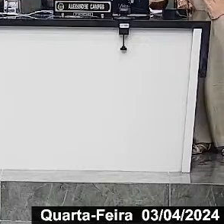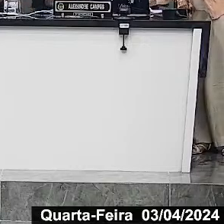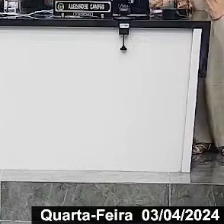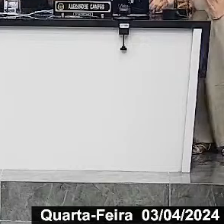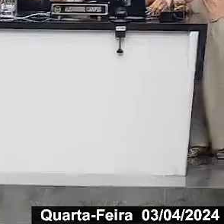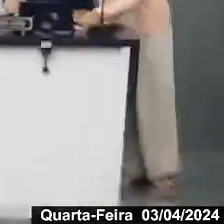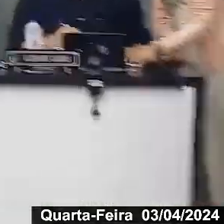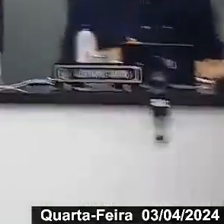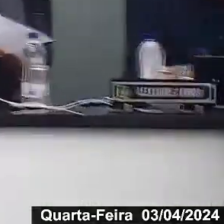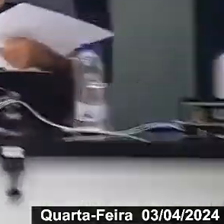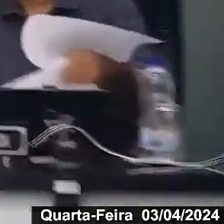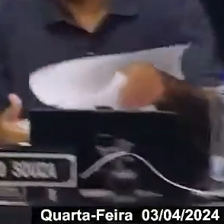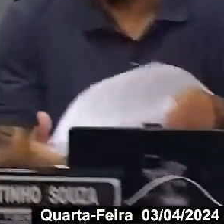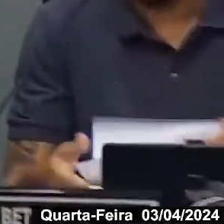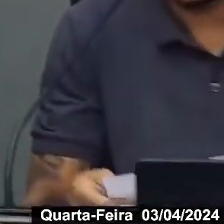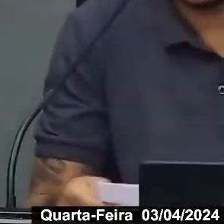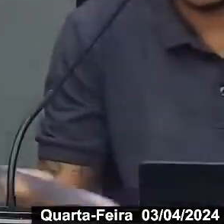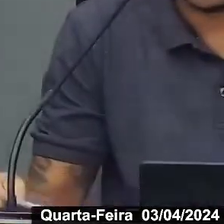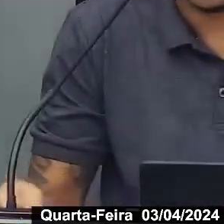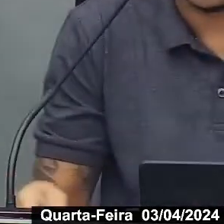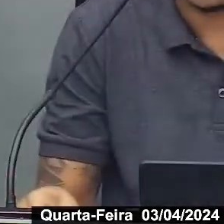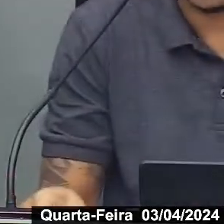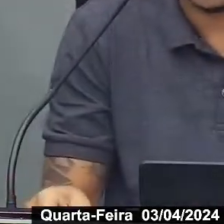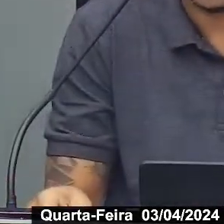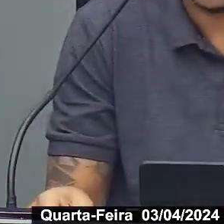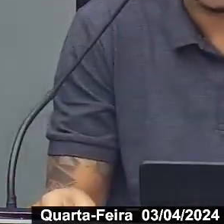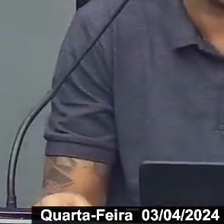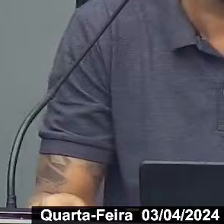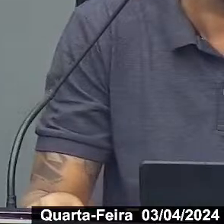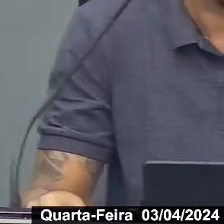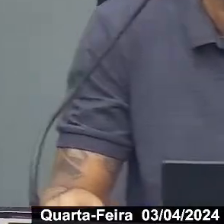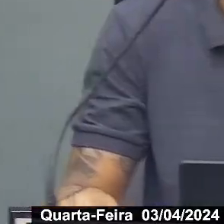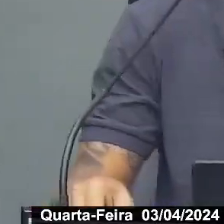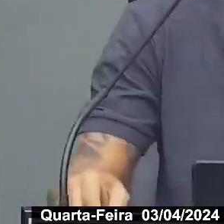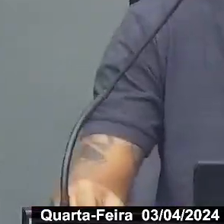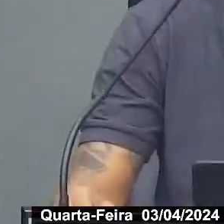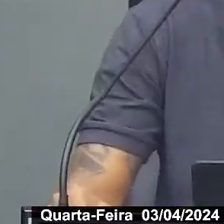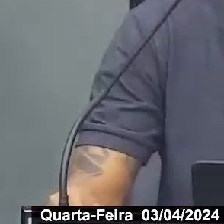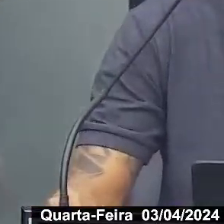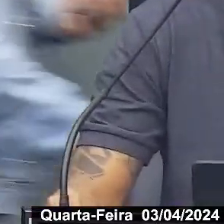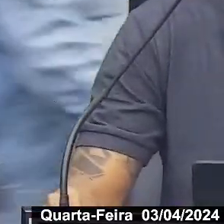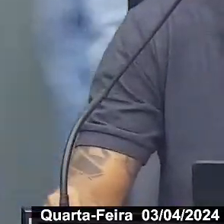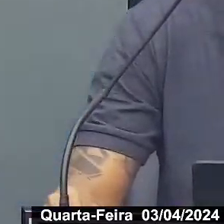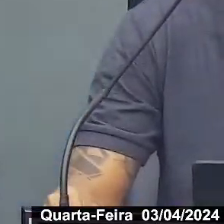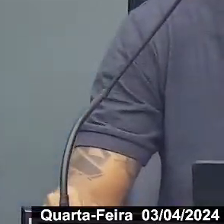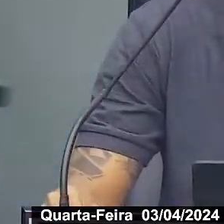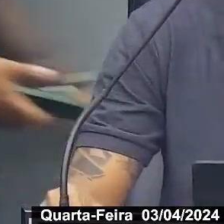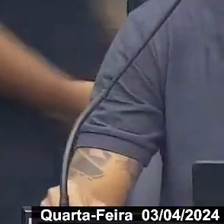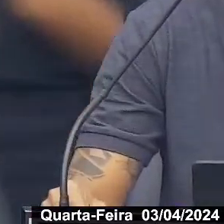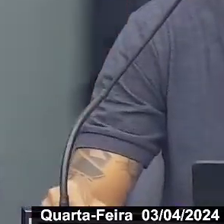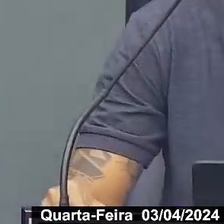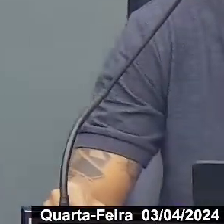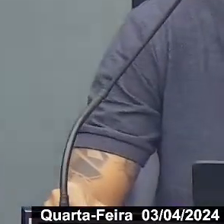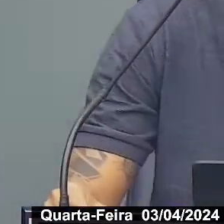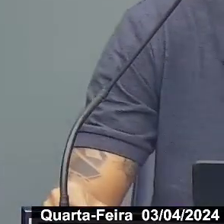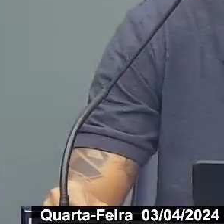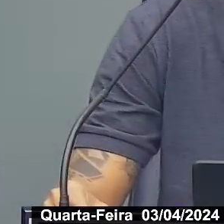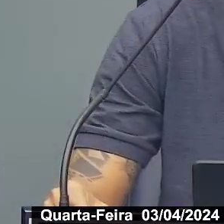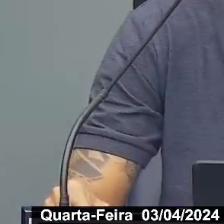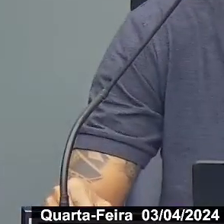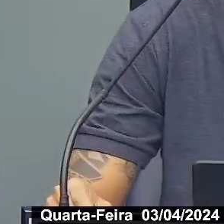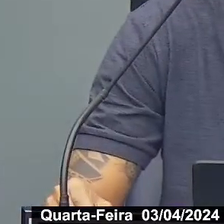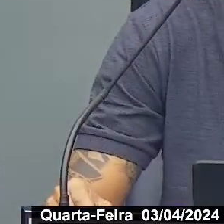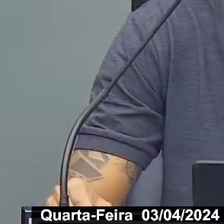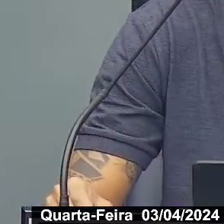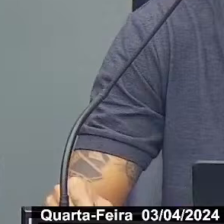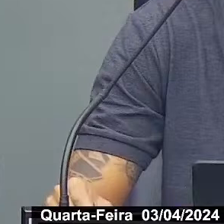conosco até a semana passada, e a partir de hoje o nosso vereador